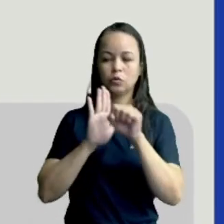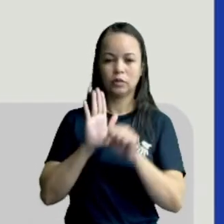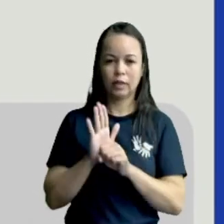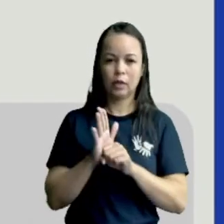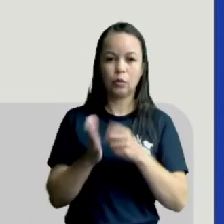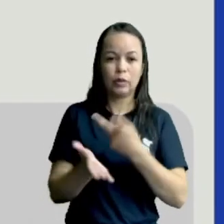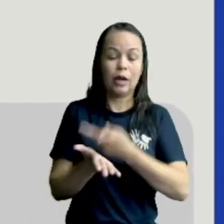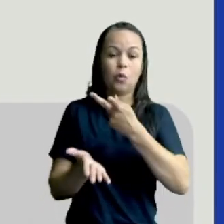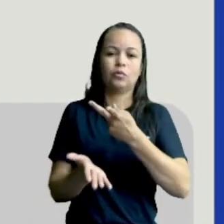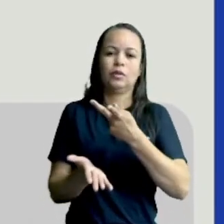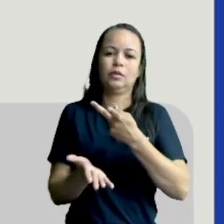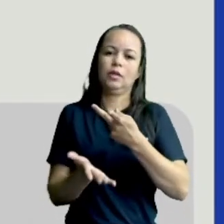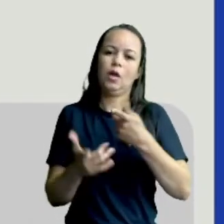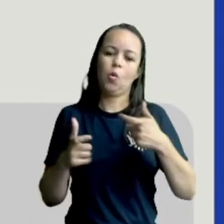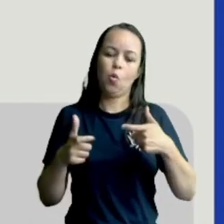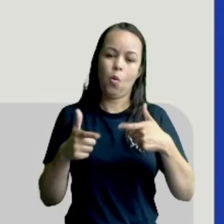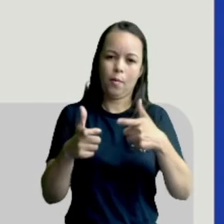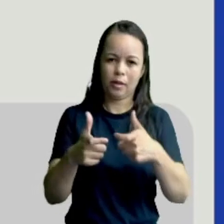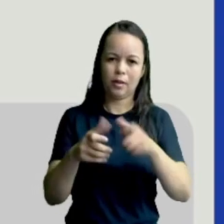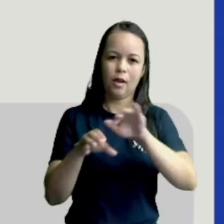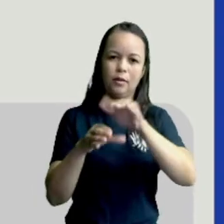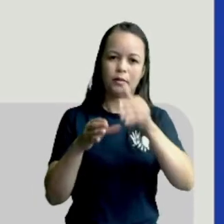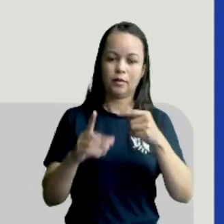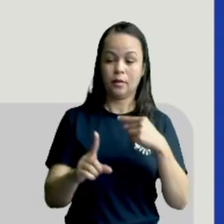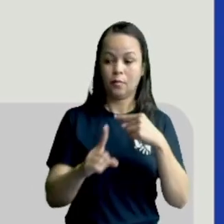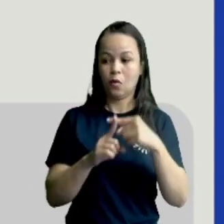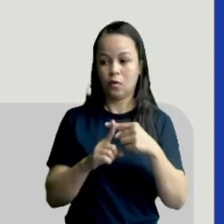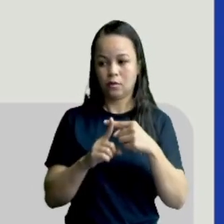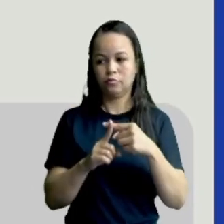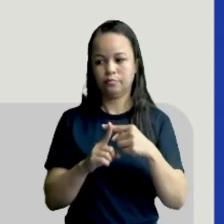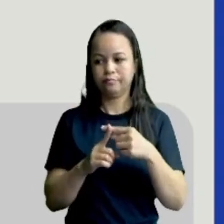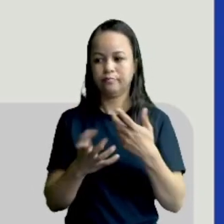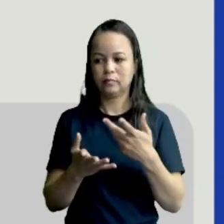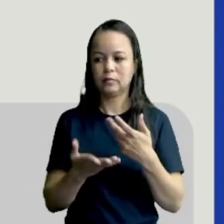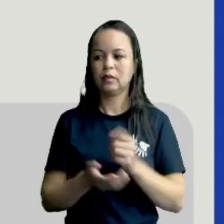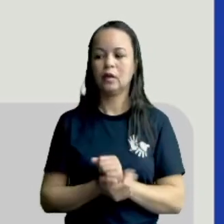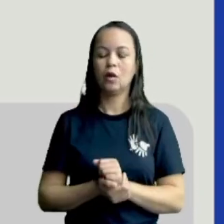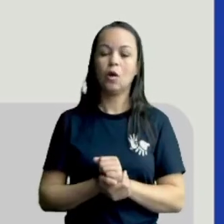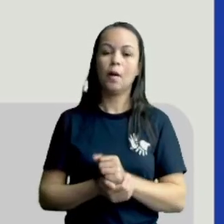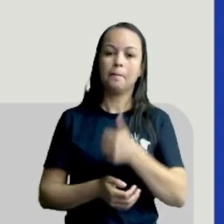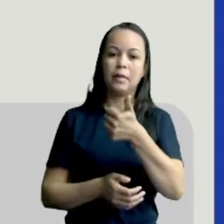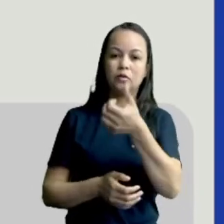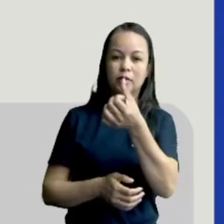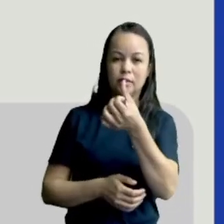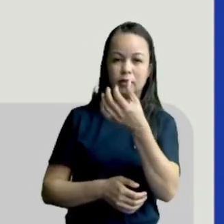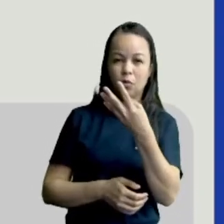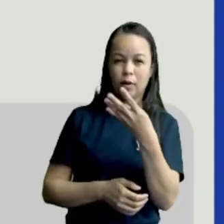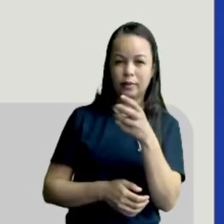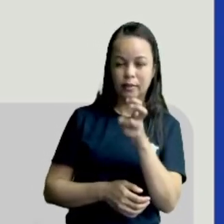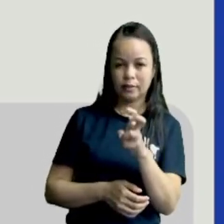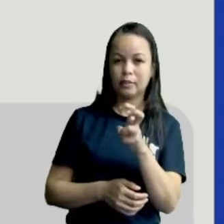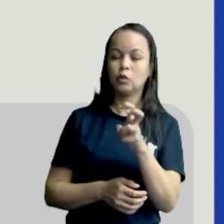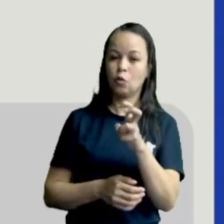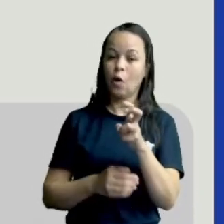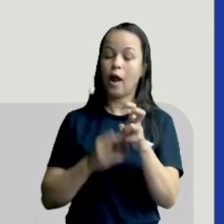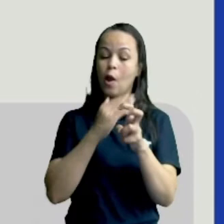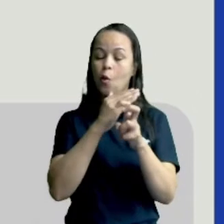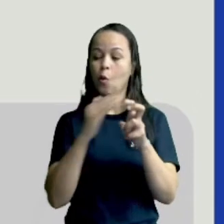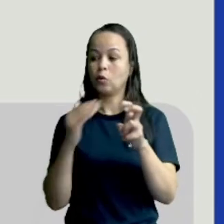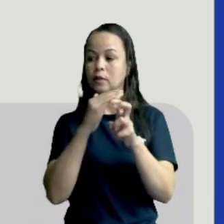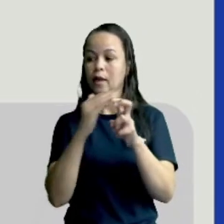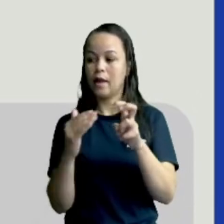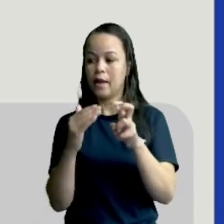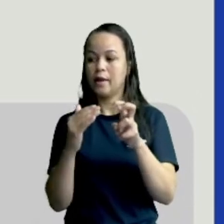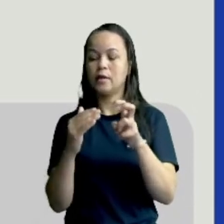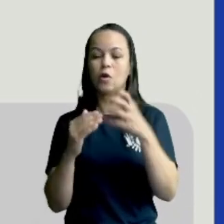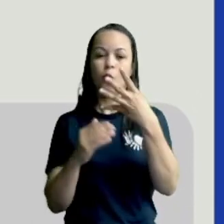Tabocas, a gente vai fazer o seguinte fato. 1645, olha lá que eu cortei o 45, ficou